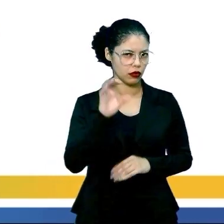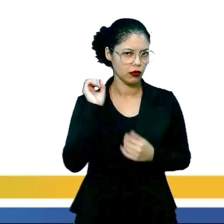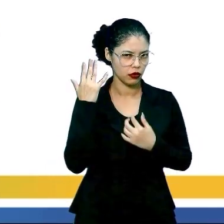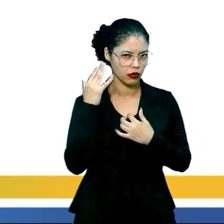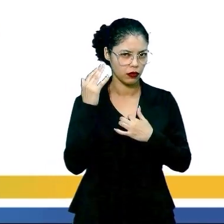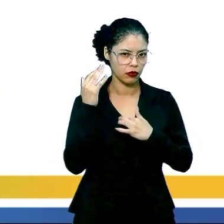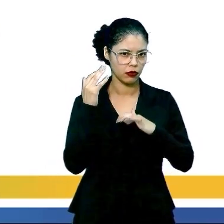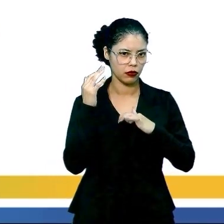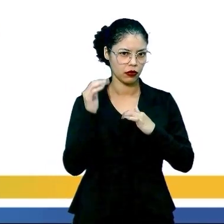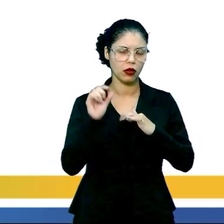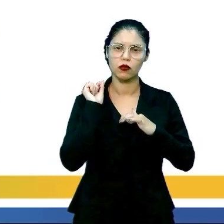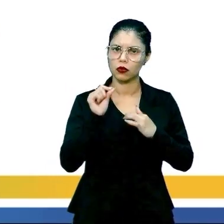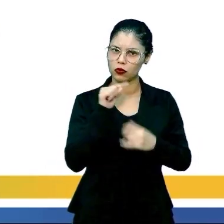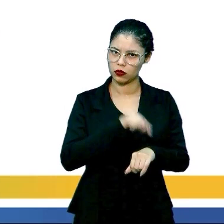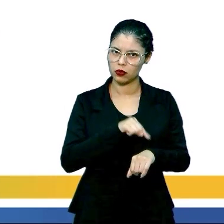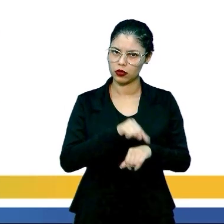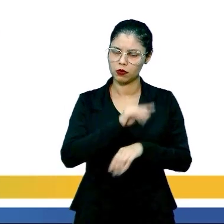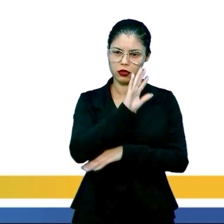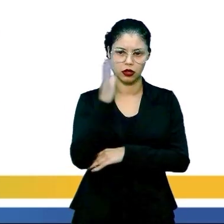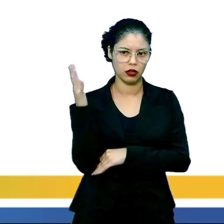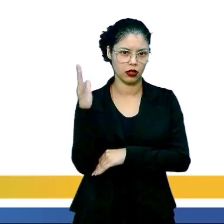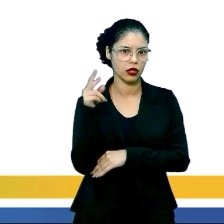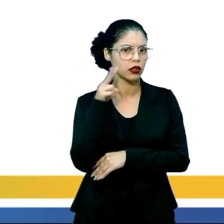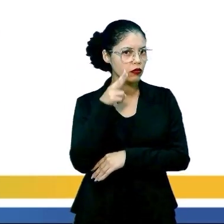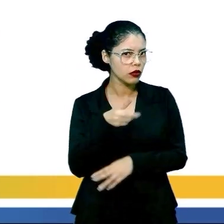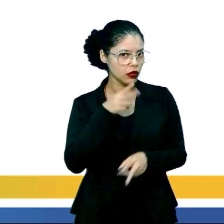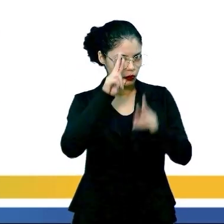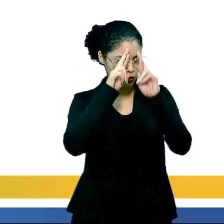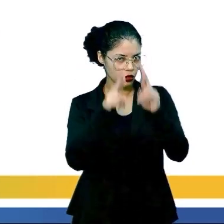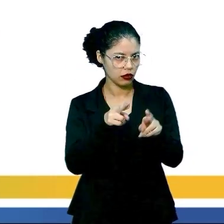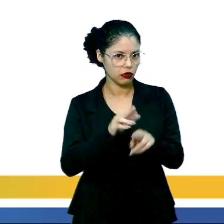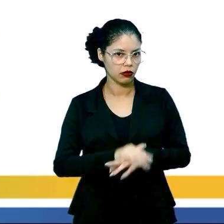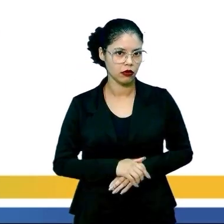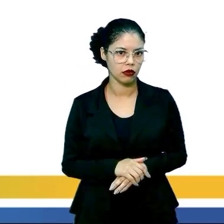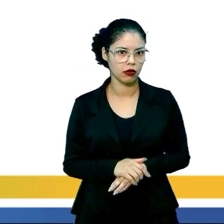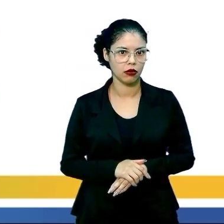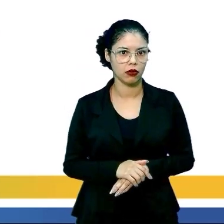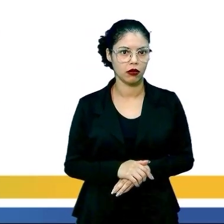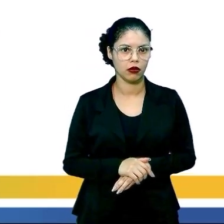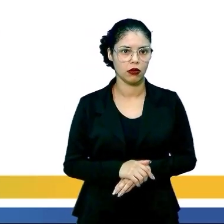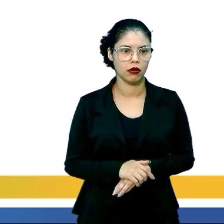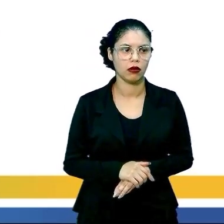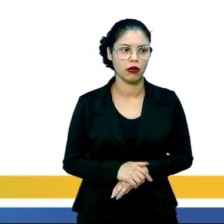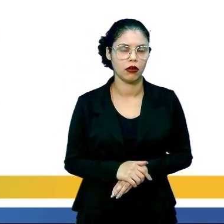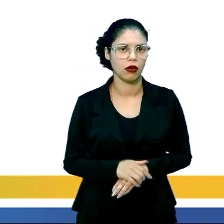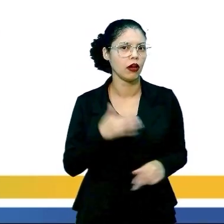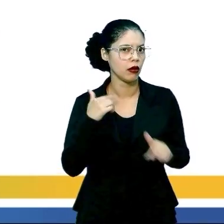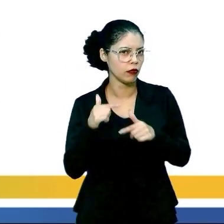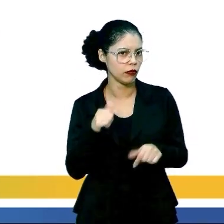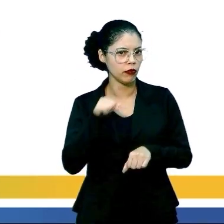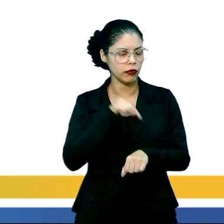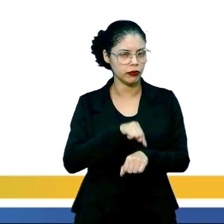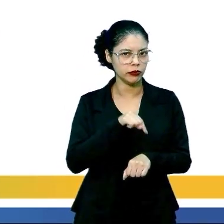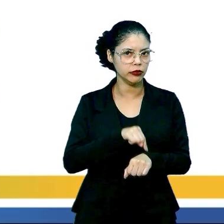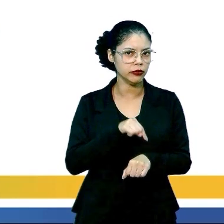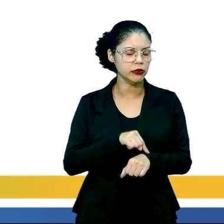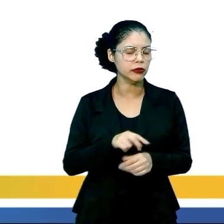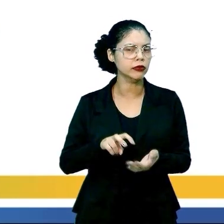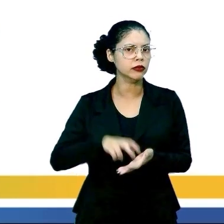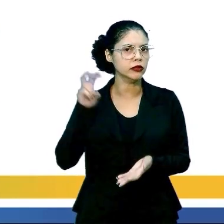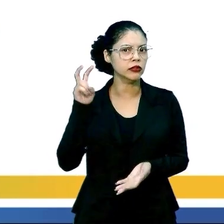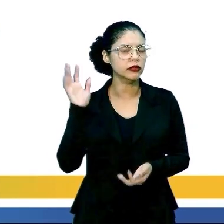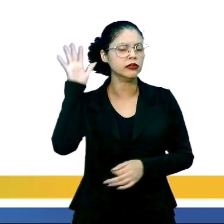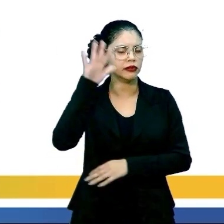aconteceu? Foi o tempo da natureza aqui que foi respeitado? O trabalhador ele não gasta o seu tempo do amanhecer